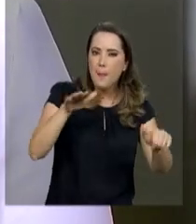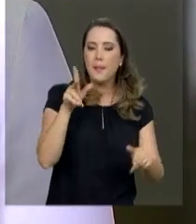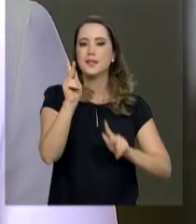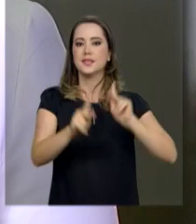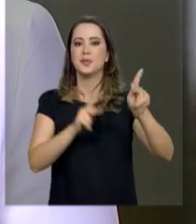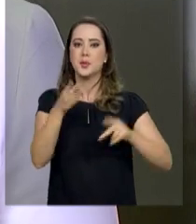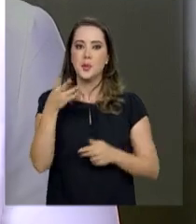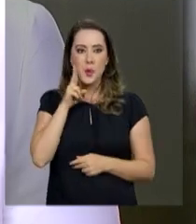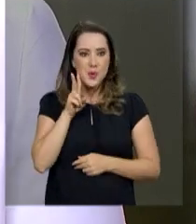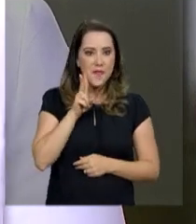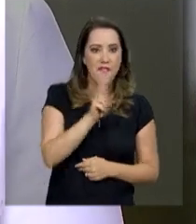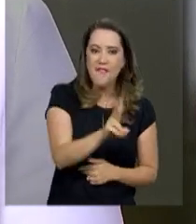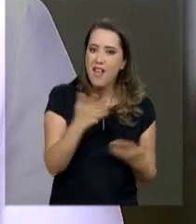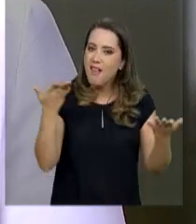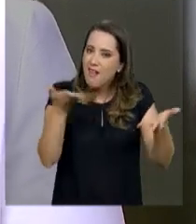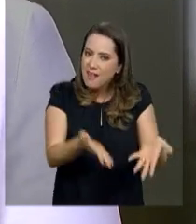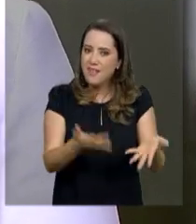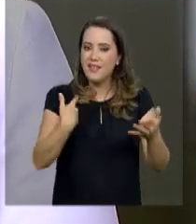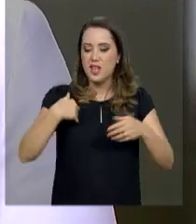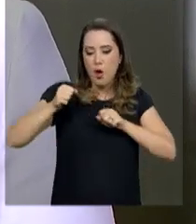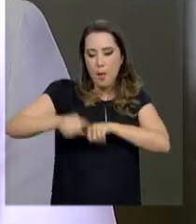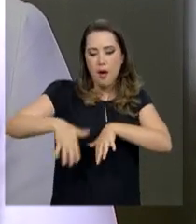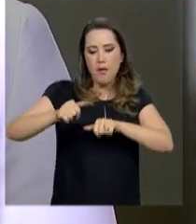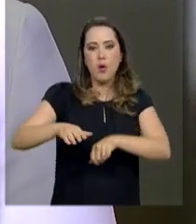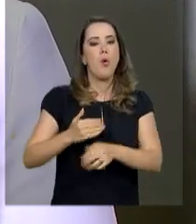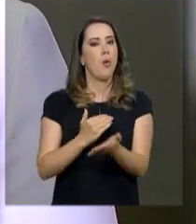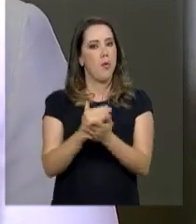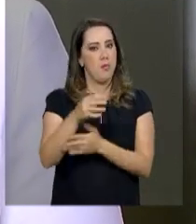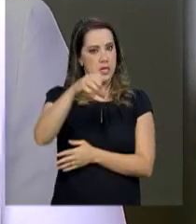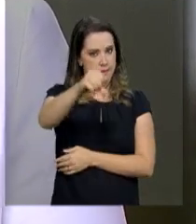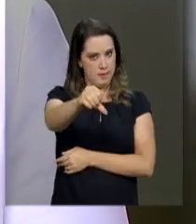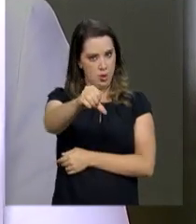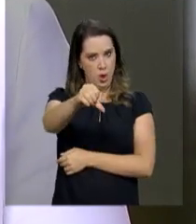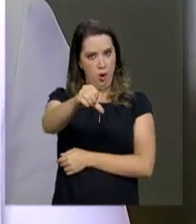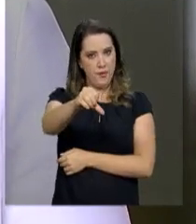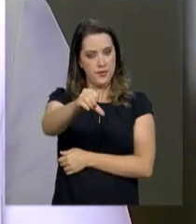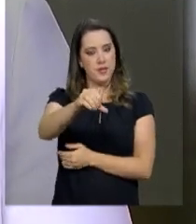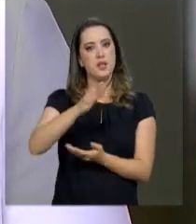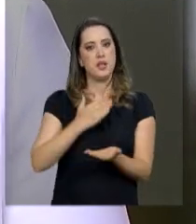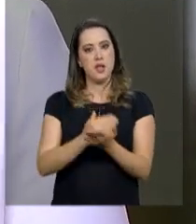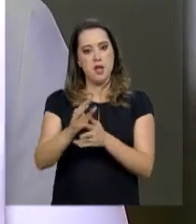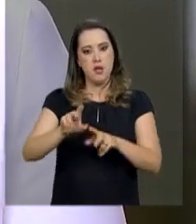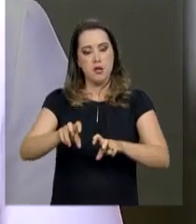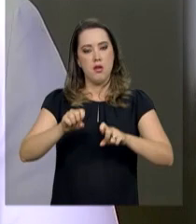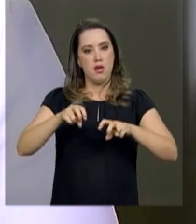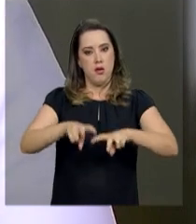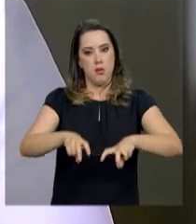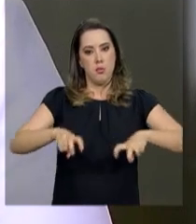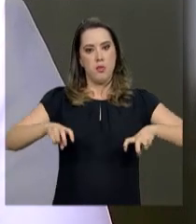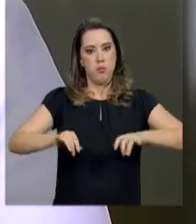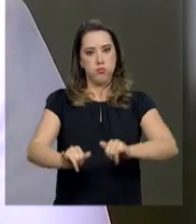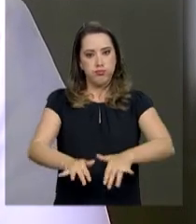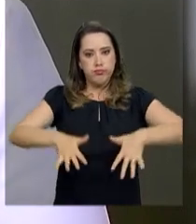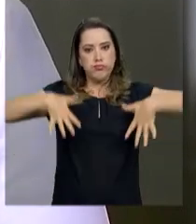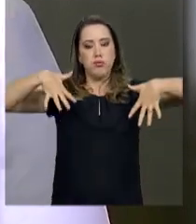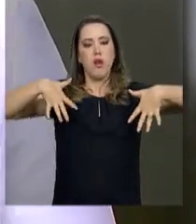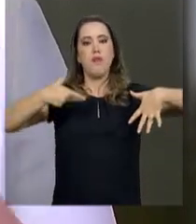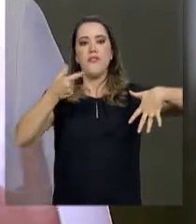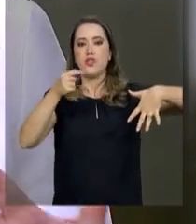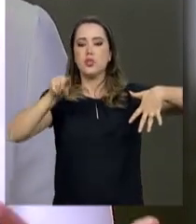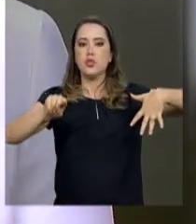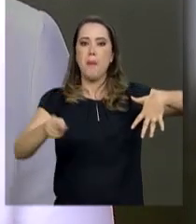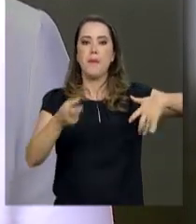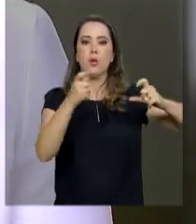vir assistir o desfile. O desfile começa pontualmente às 9 horas, as arquibancadas abertas, são 20 mil lugares de